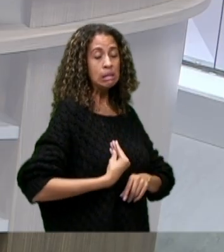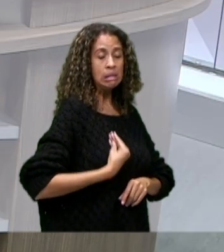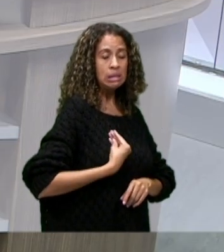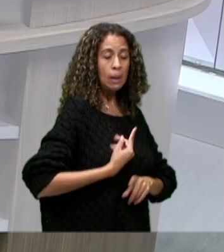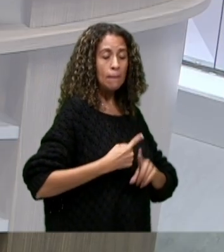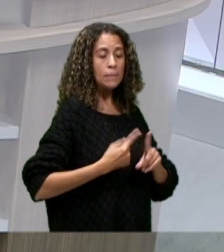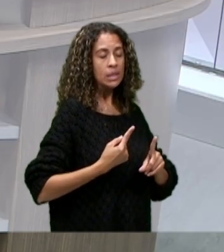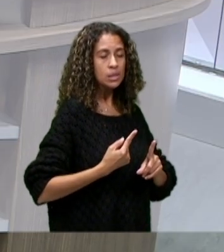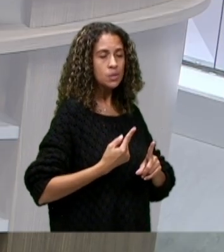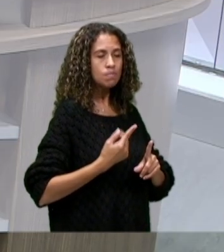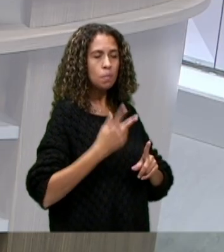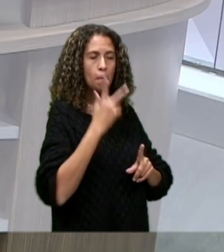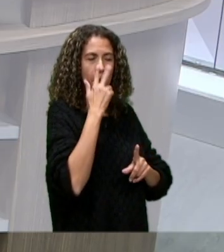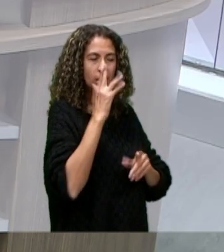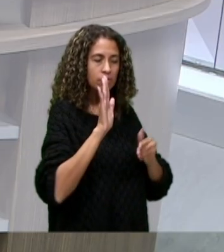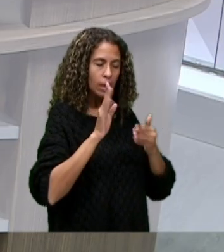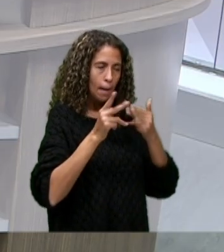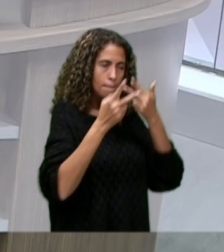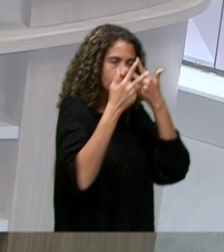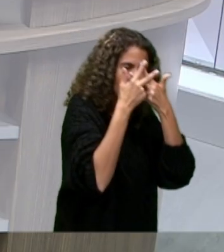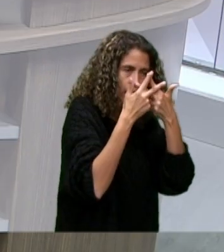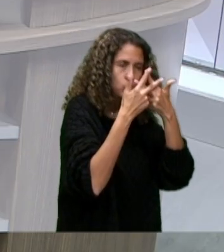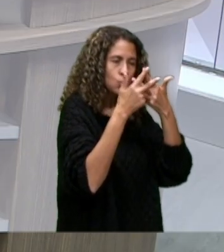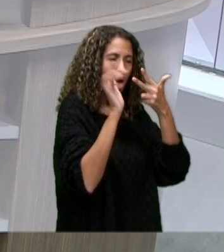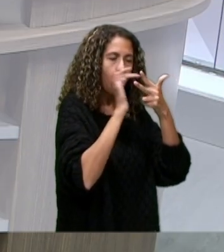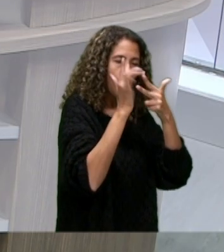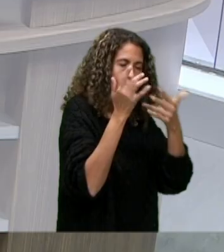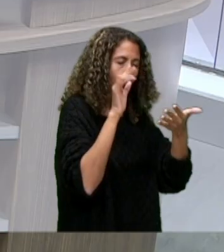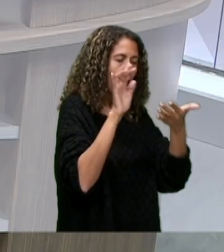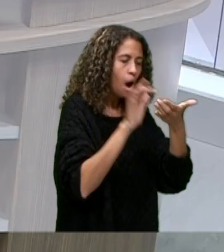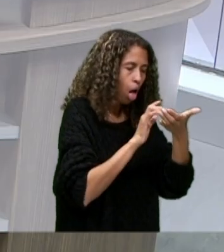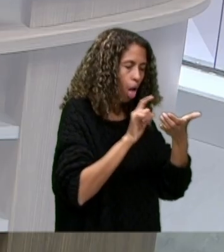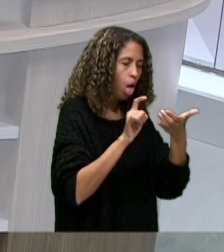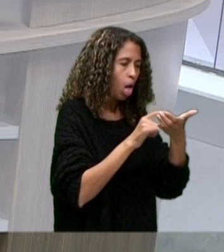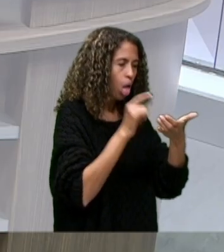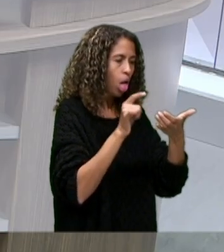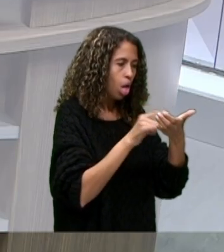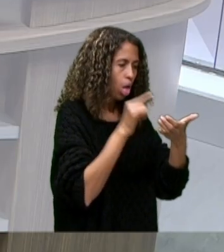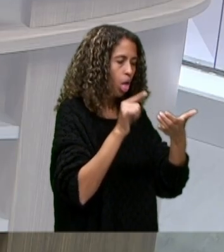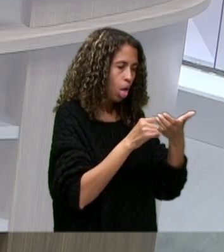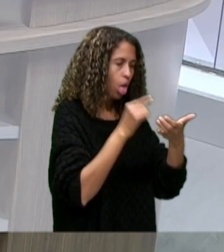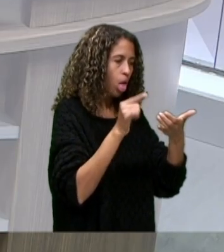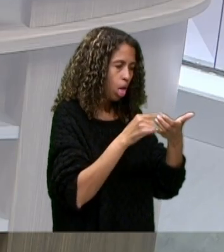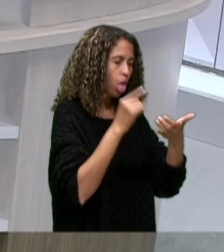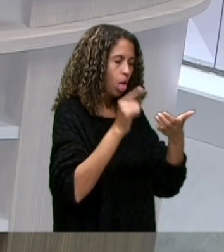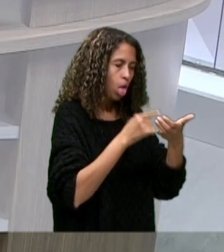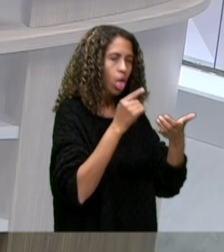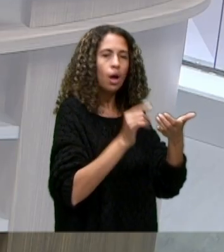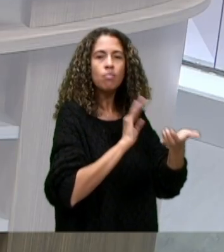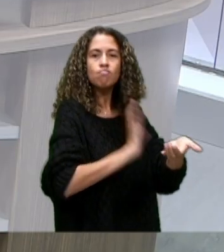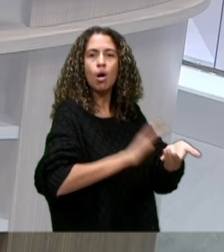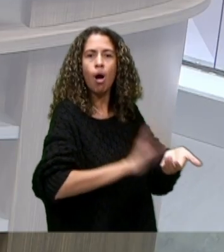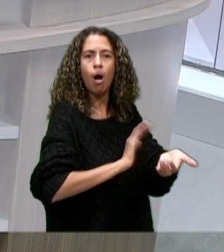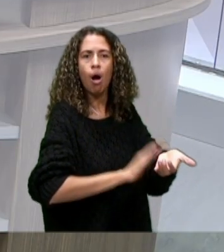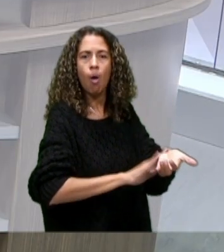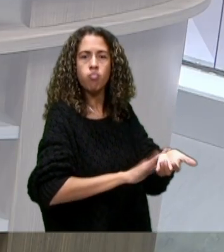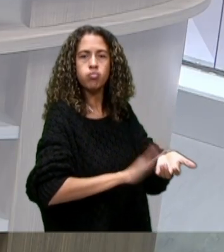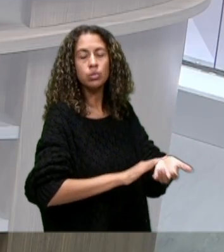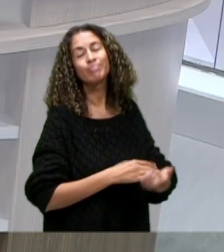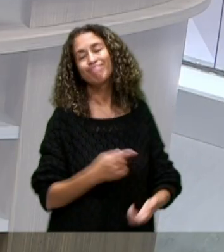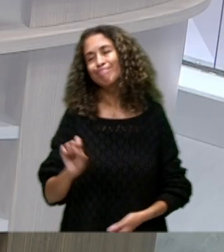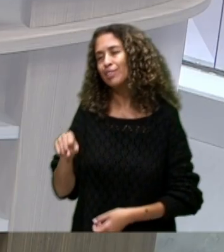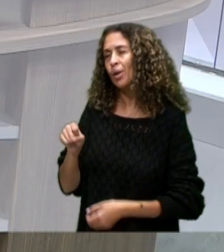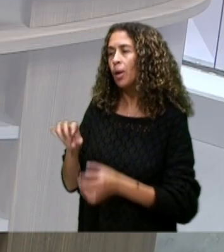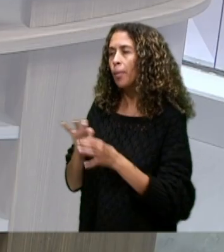consegue sair dessa rede, você fica cada vez mais entranhado nessa rede. Não, né? A rede começou como algo livre e foi cada vez